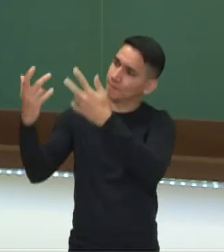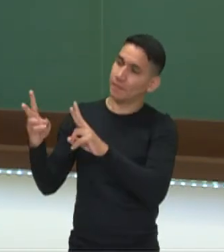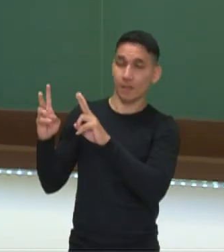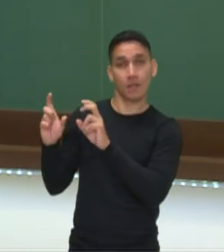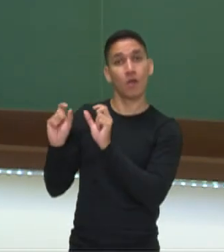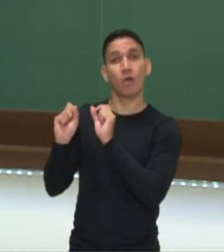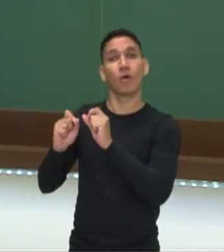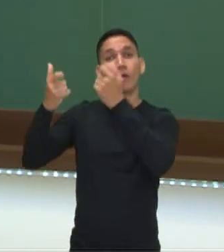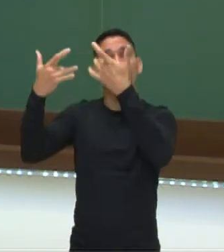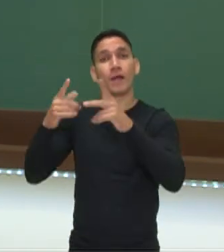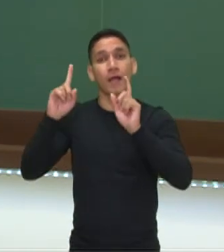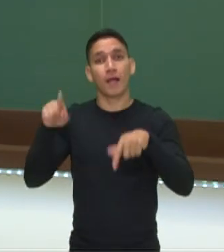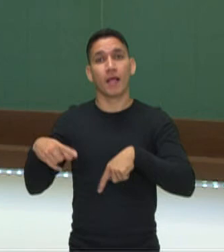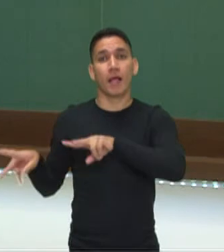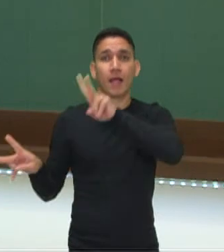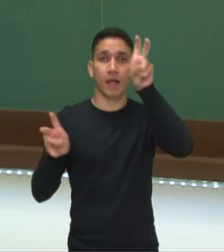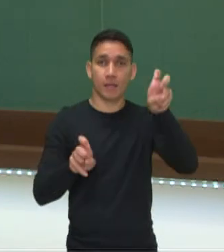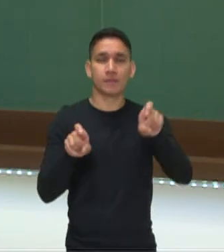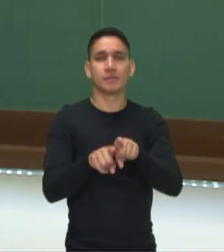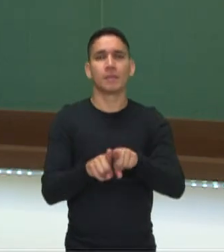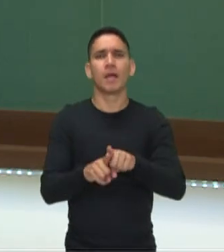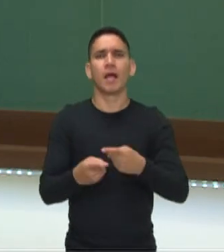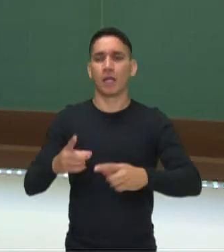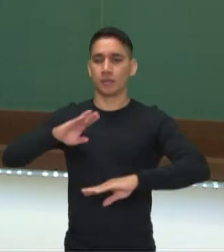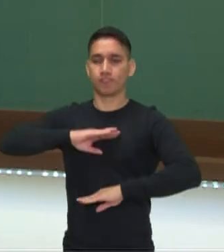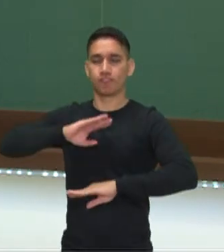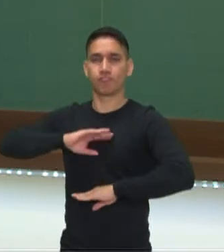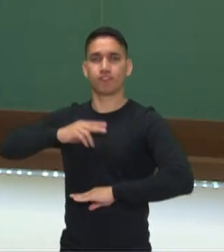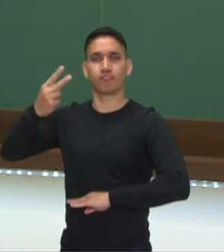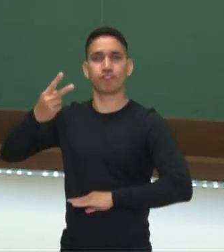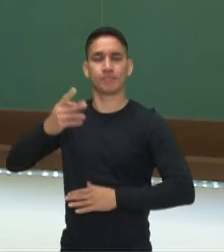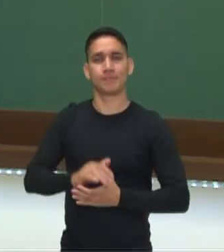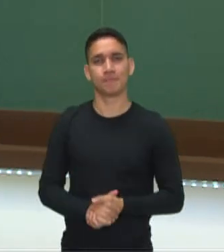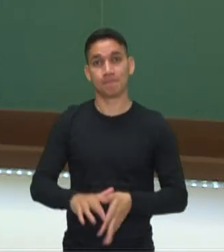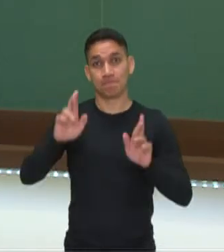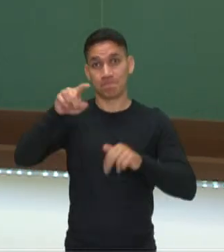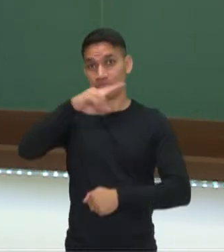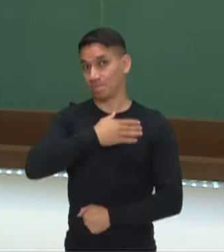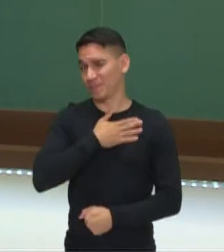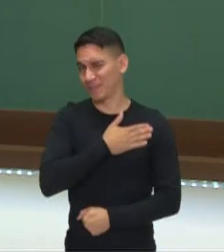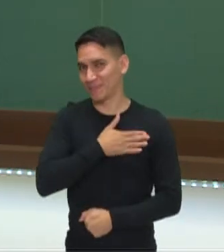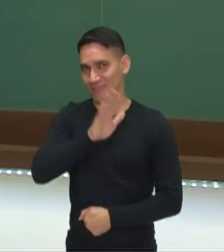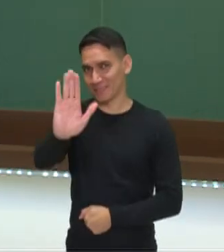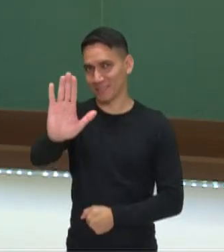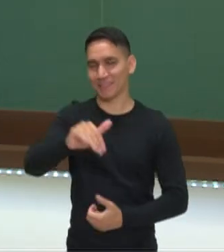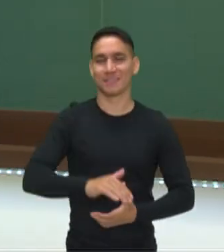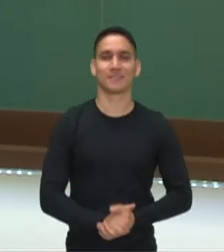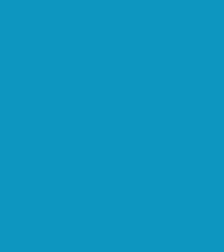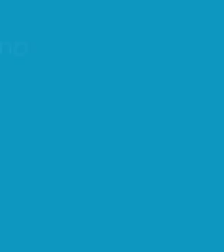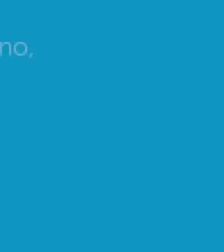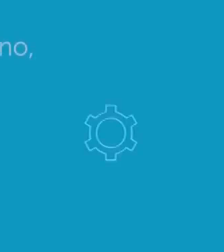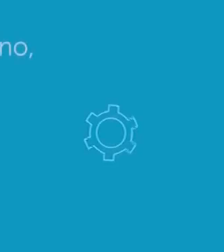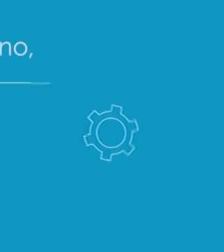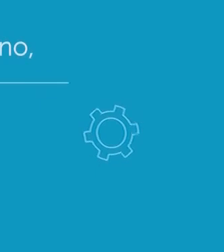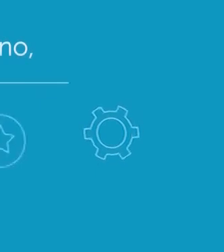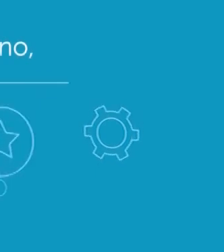nós falamos sobre citações e as orações condicionais. Espero que vocês tenham gostado. Bye, bye!